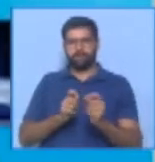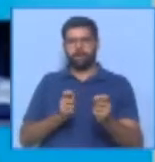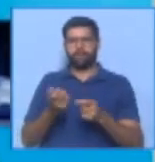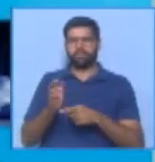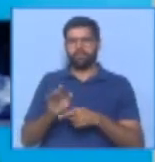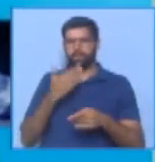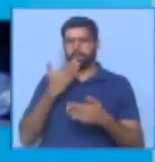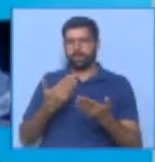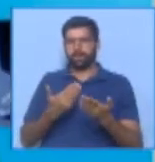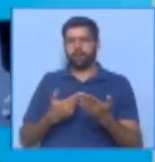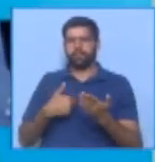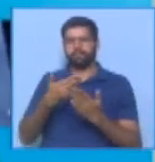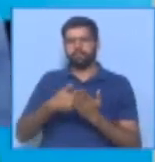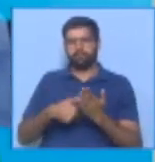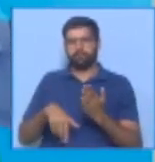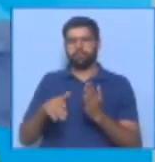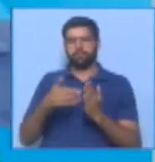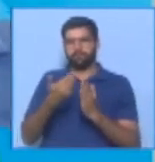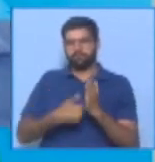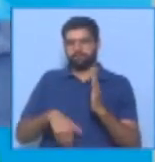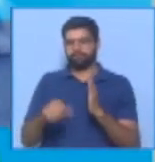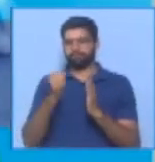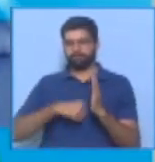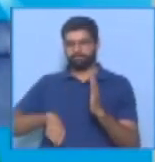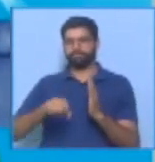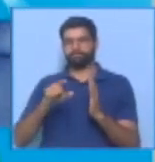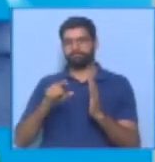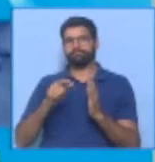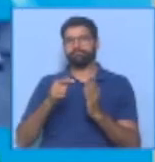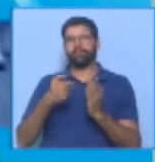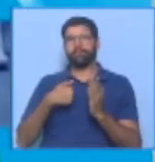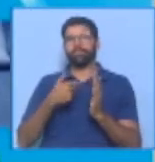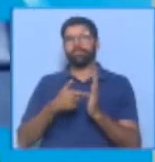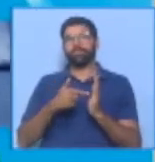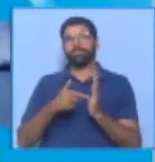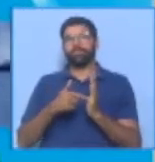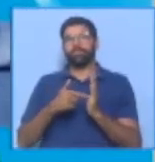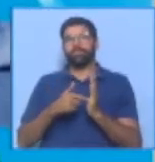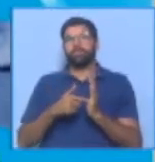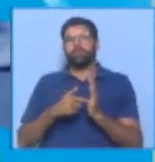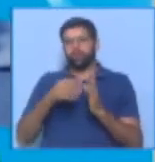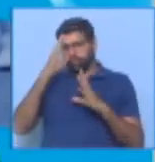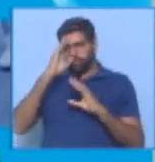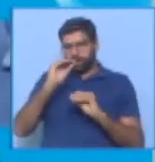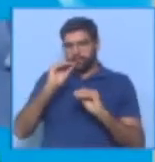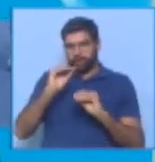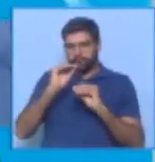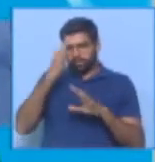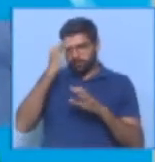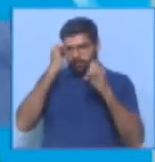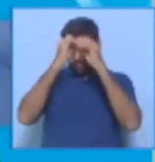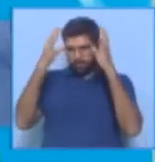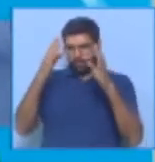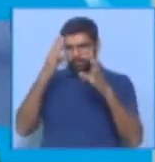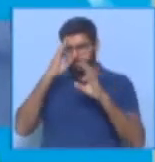pedidos de declaração de inconstitucionalidade junto do Tribunal Constitucional, o que está em causa, de facto, é um adoutrinamento ideológico do